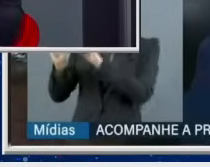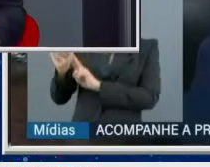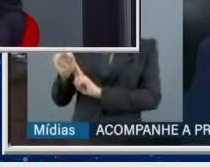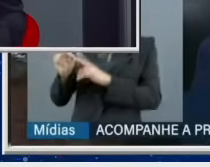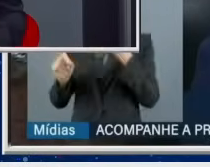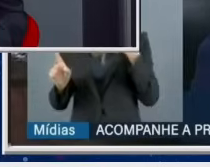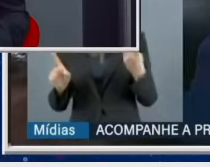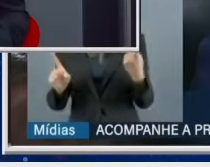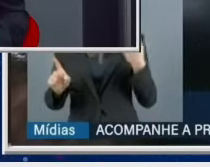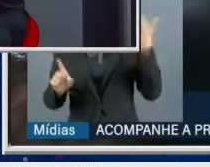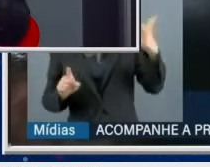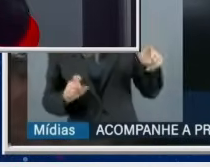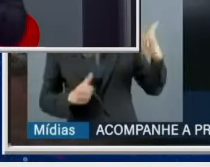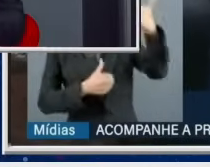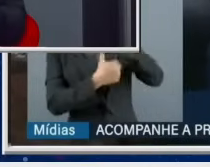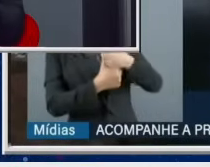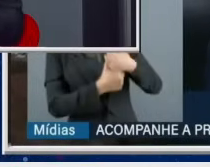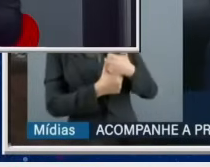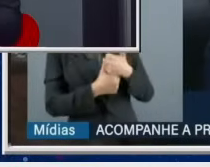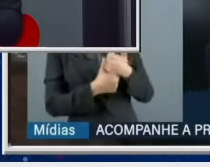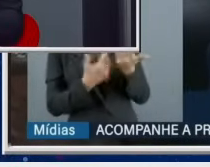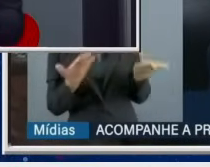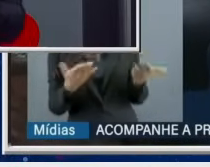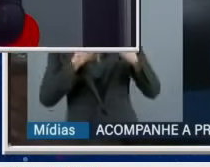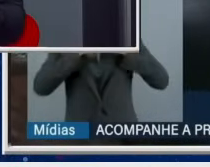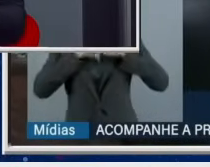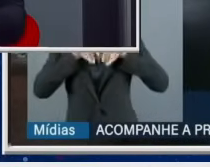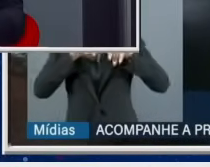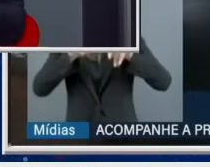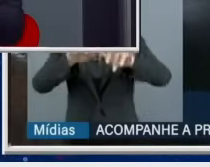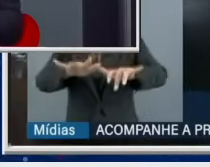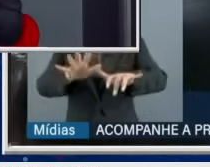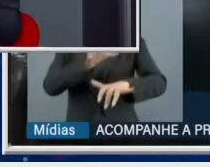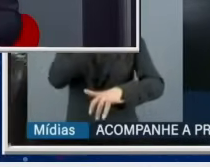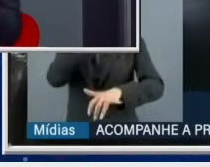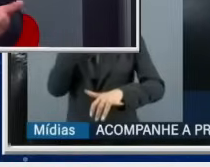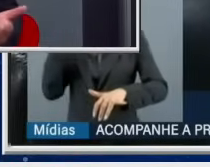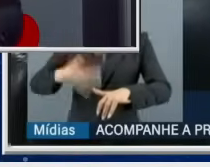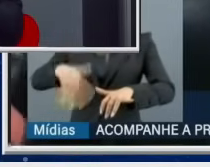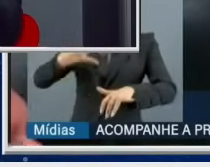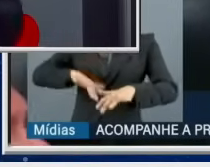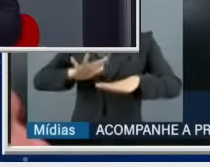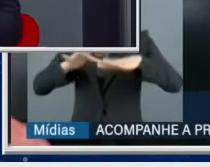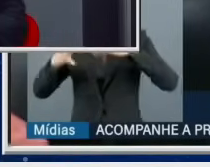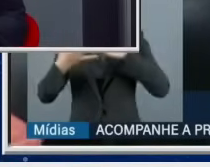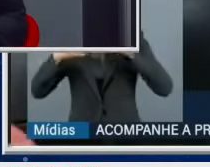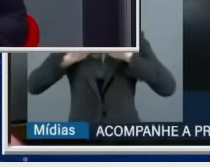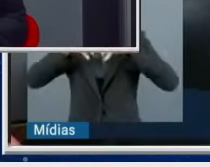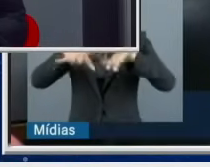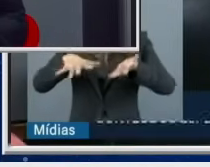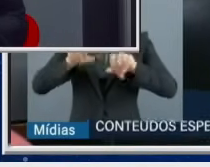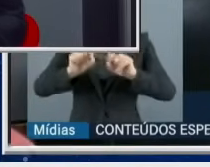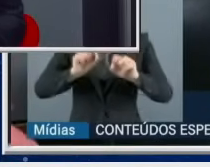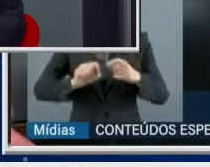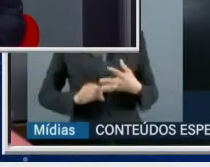fosse uma CPMI com o objetivo efetivo de se investigar e se esclarecer esse episódio, todos os aspectos que envolvem esse